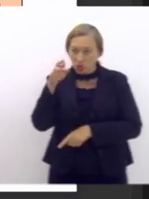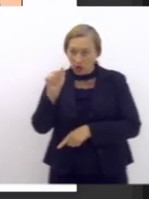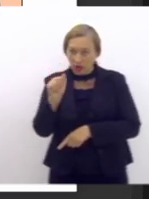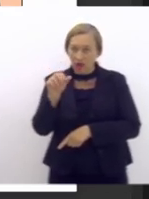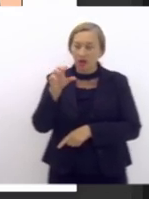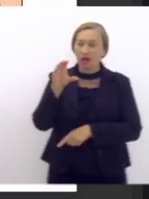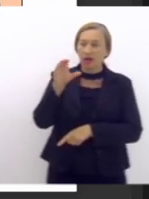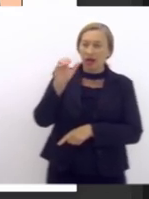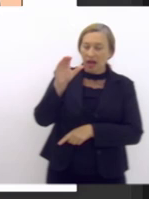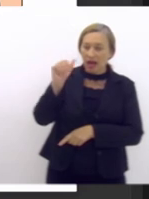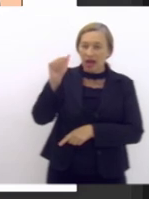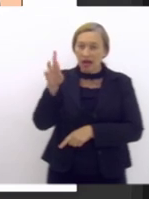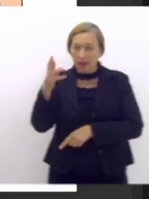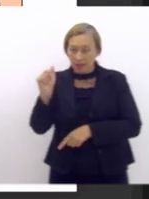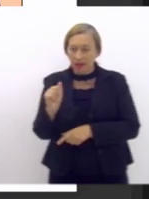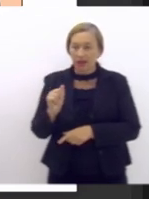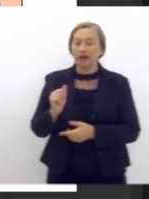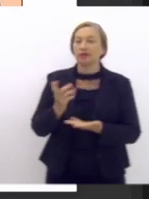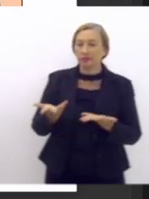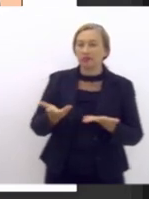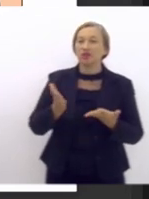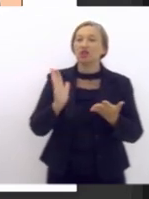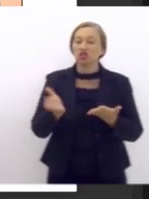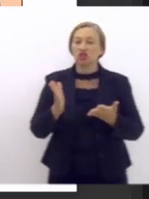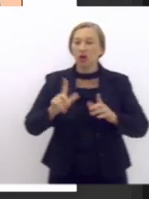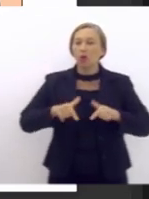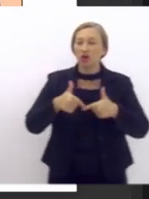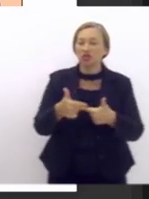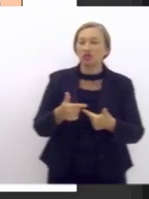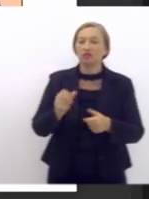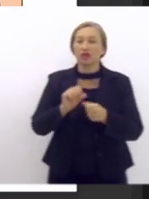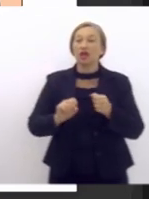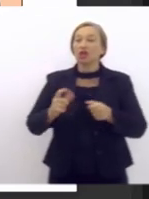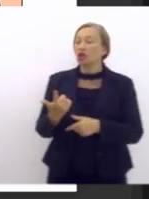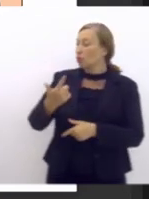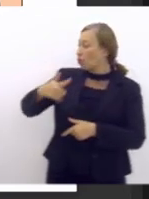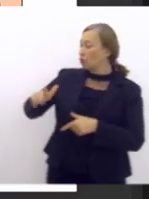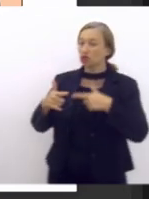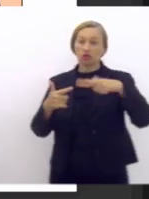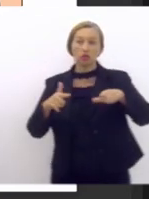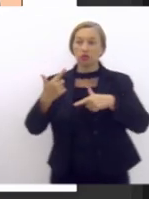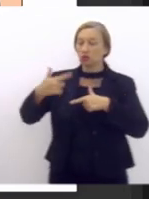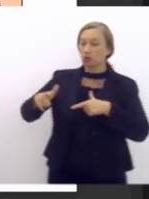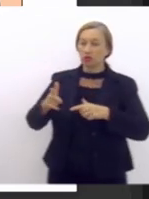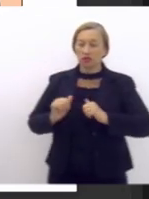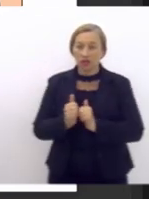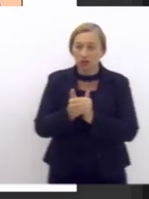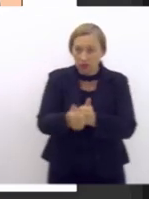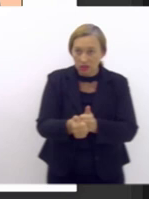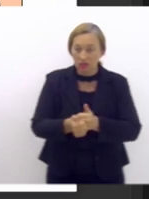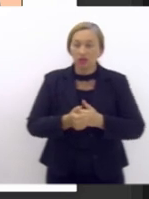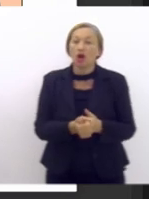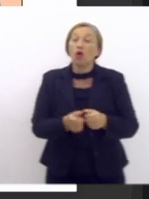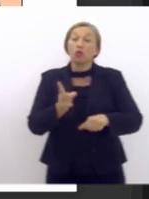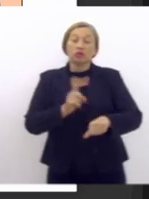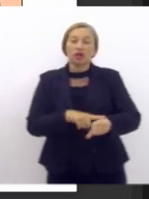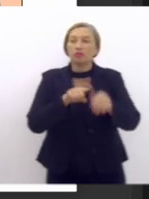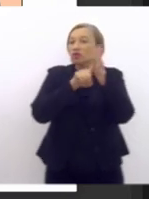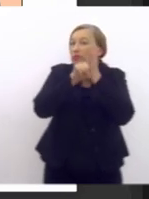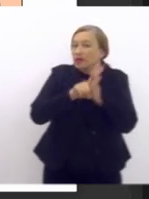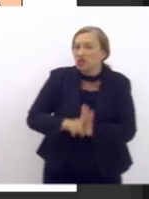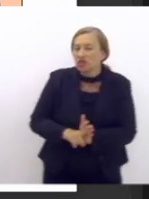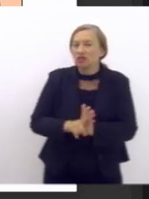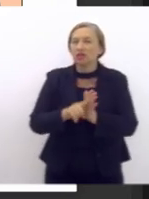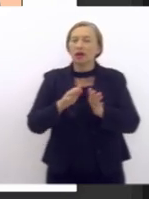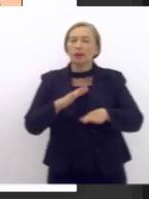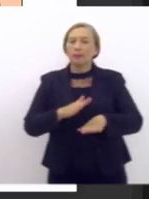impressão. Essas foram as ações que já foram feitas, porém nós temos várias outras ações que estão em andamento, né? O tempo da pesquisa, ele é um pouco